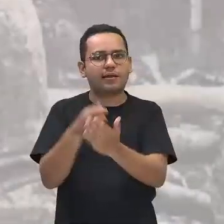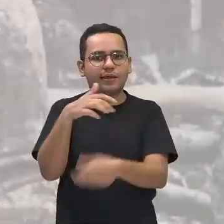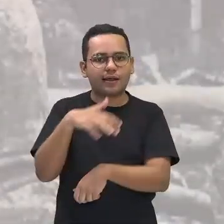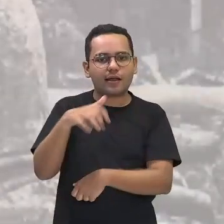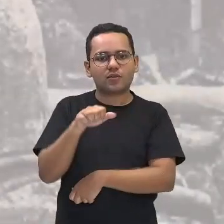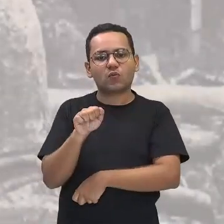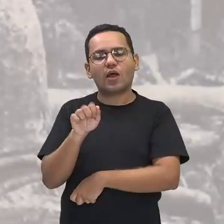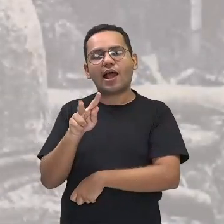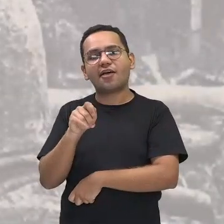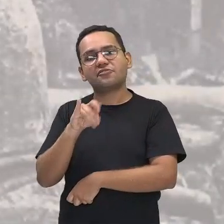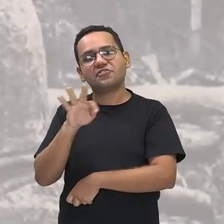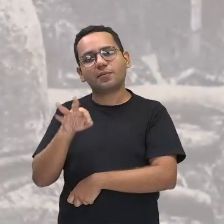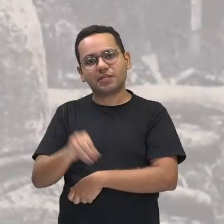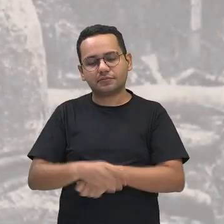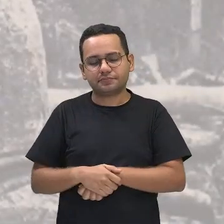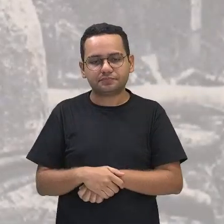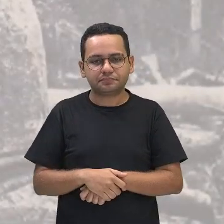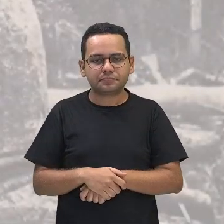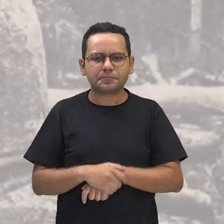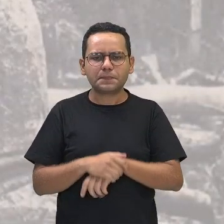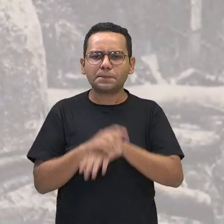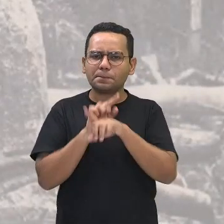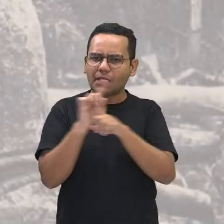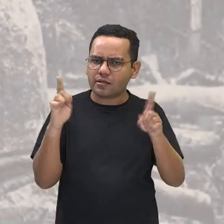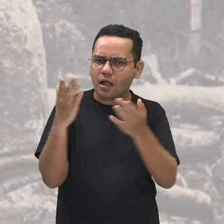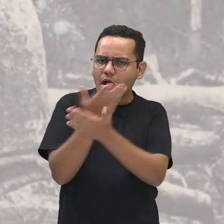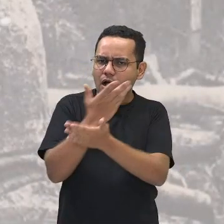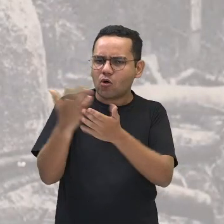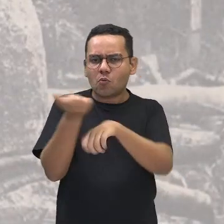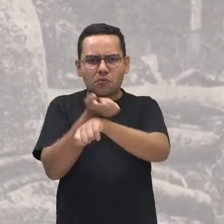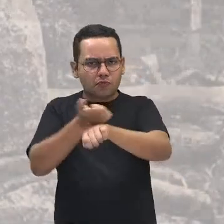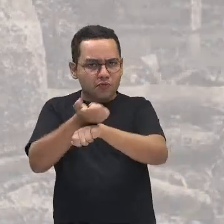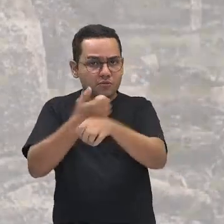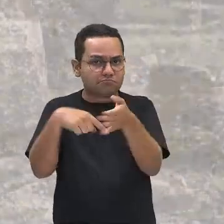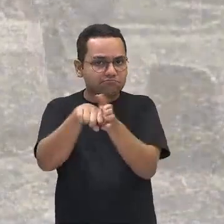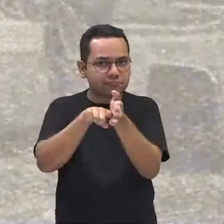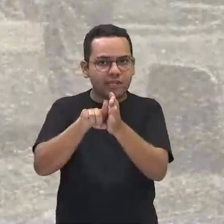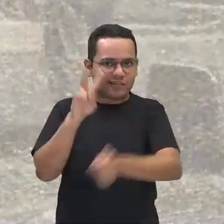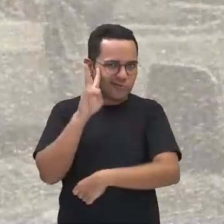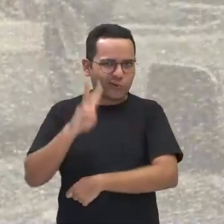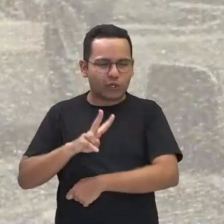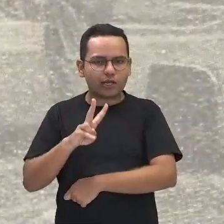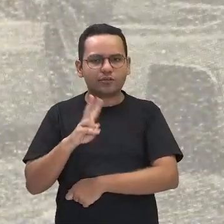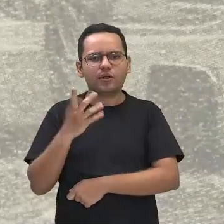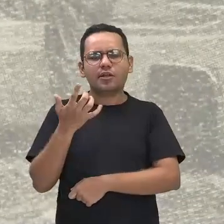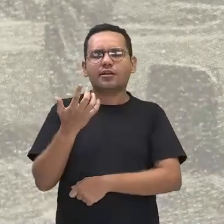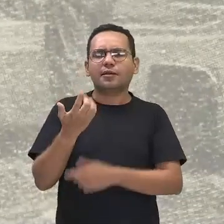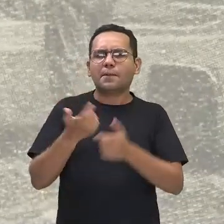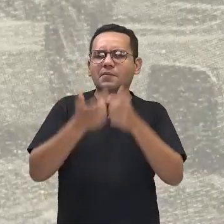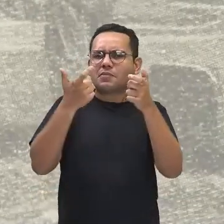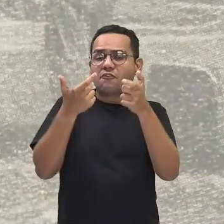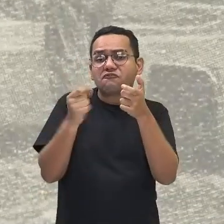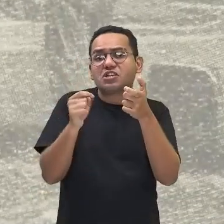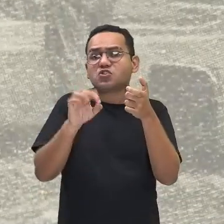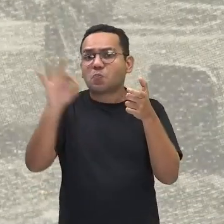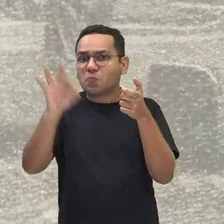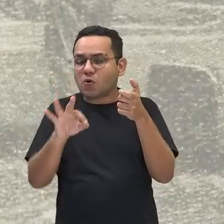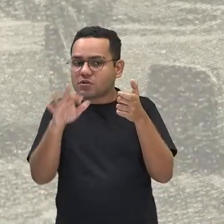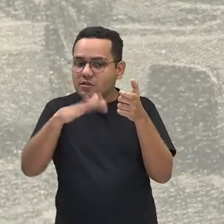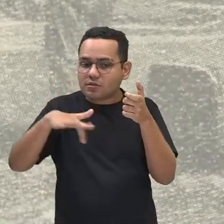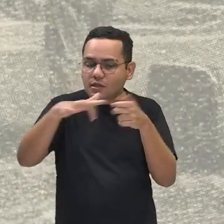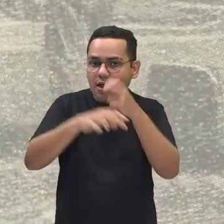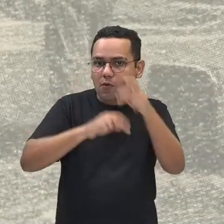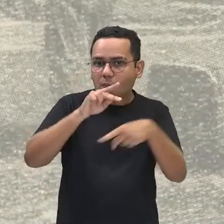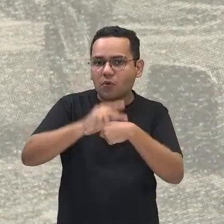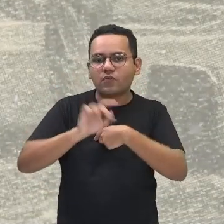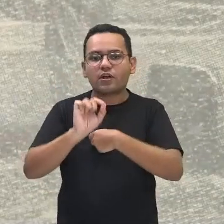Alguns historiadores estimam que cerca de 20% da população da Amazônia naquele momento foi